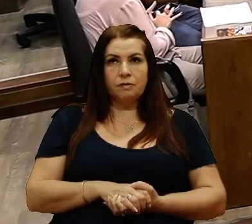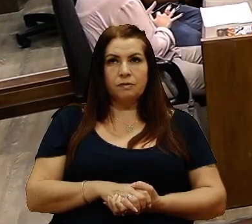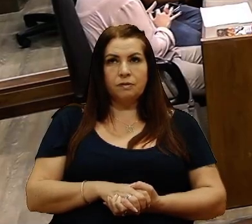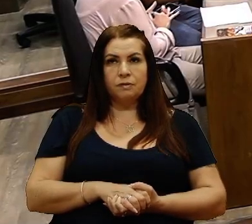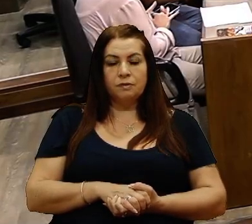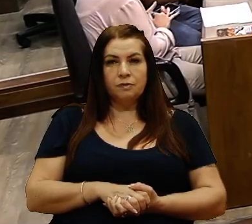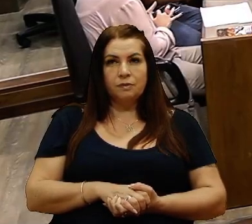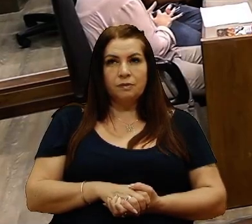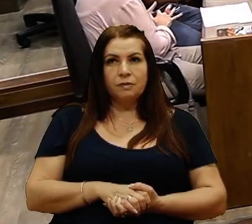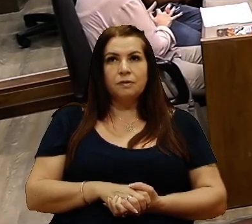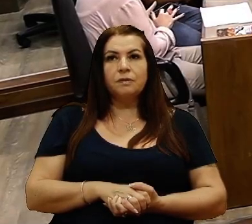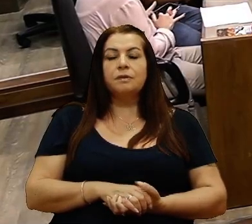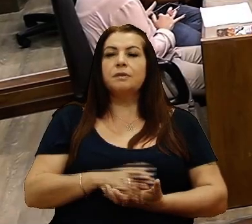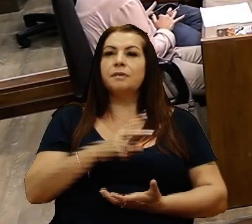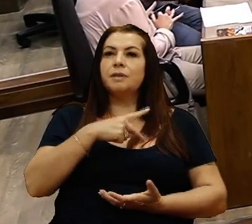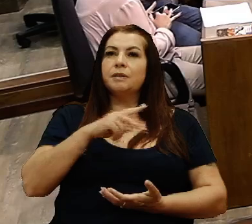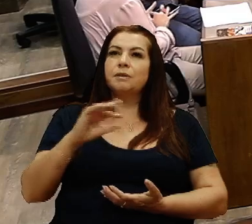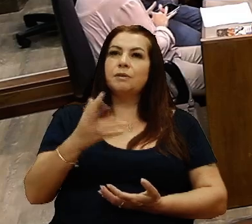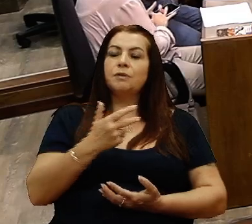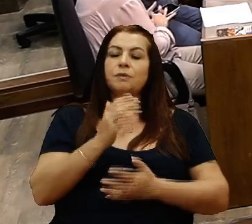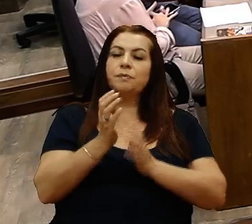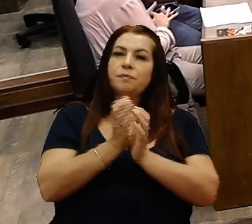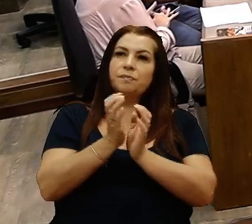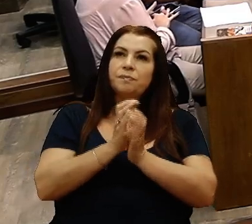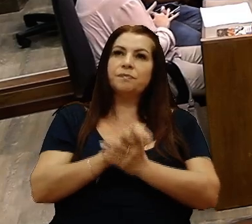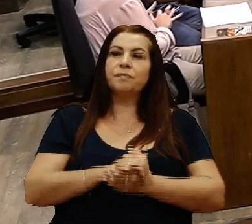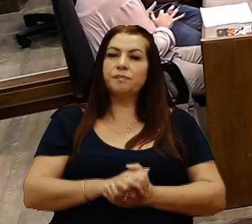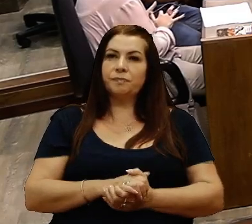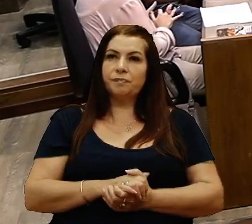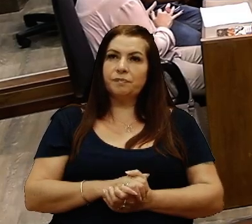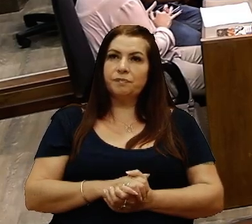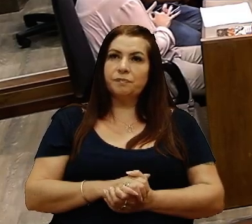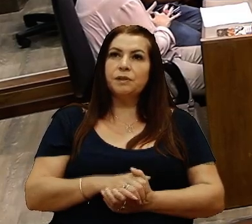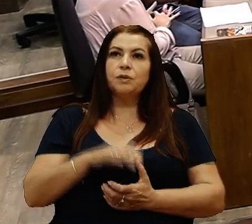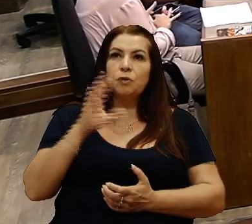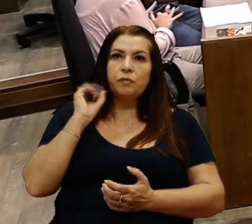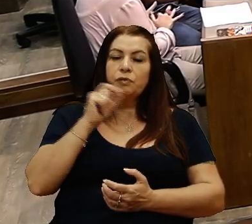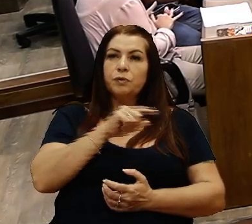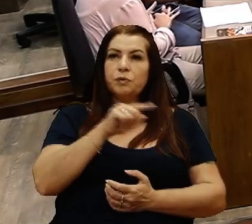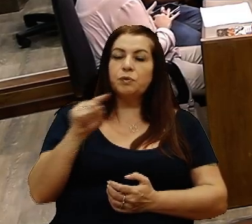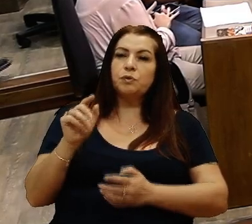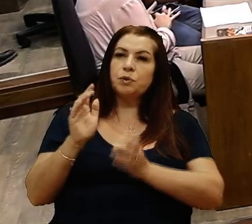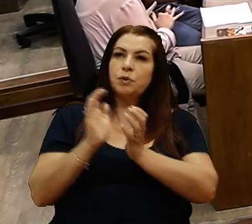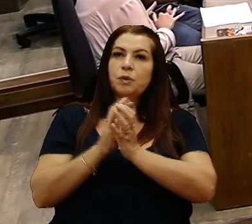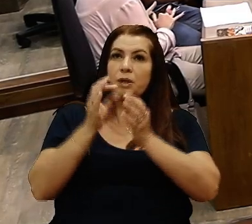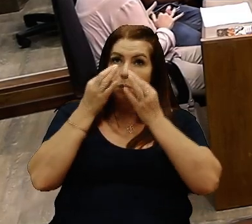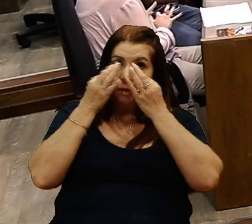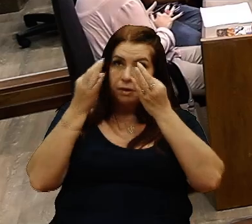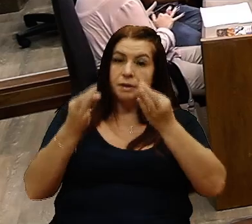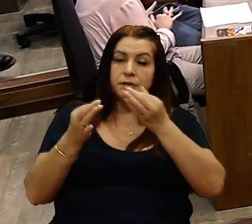senhor presidente, nobres colegas. Escutei os demais colegas ali com atenção.